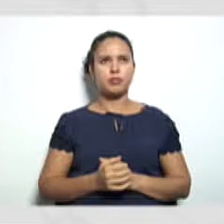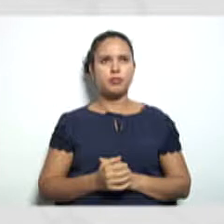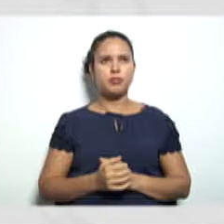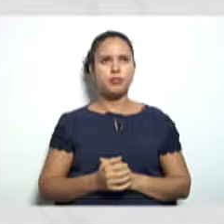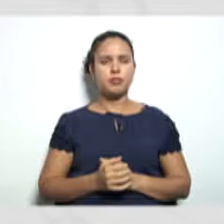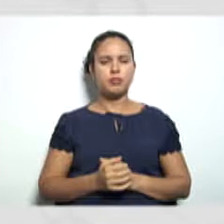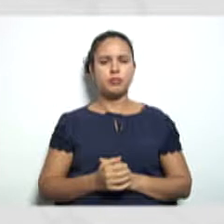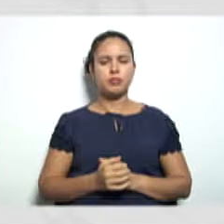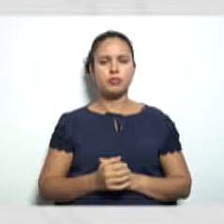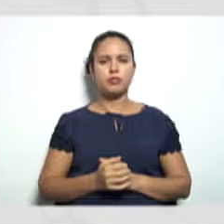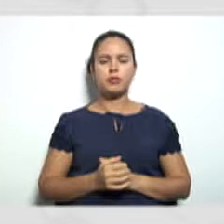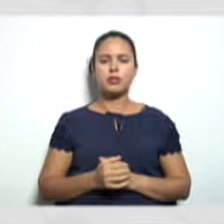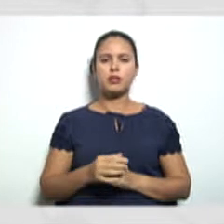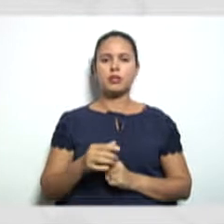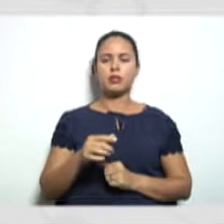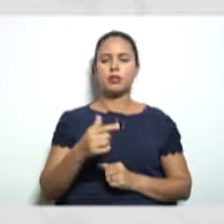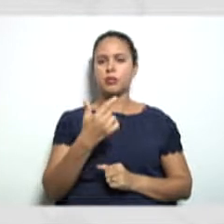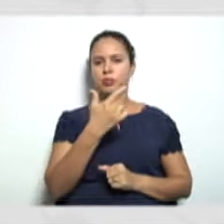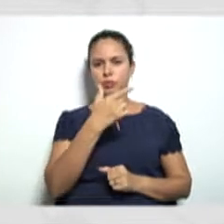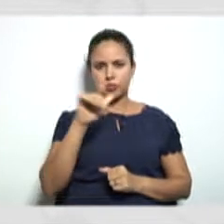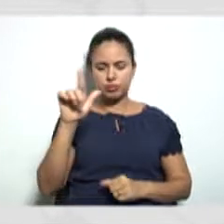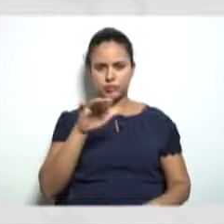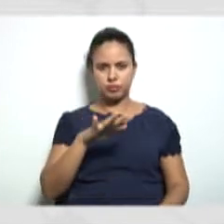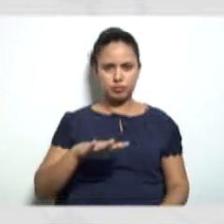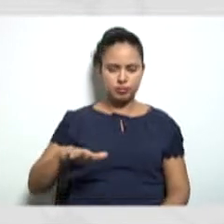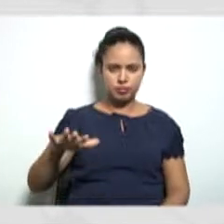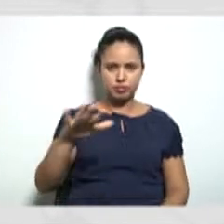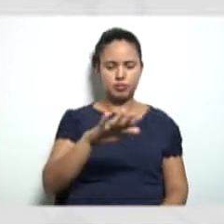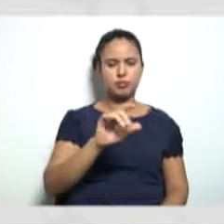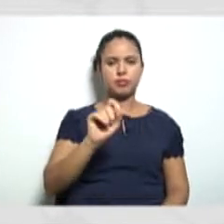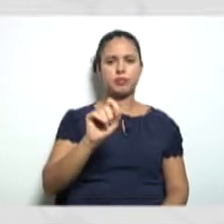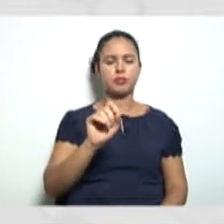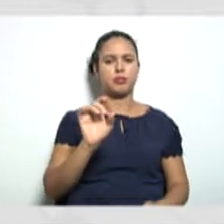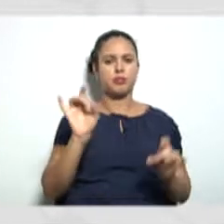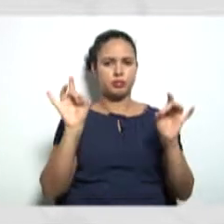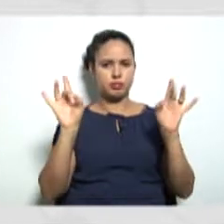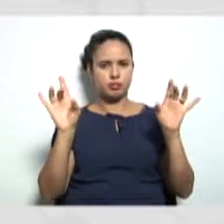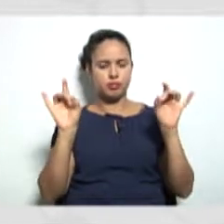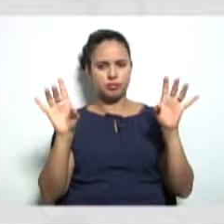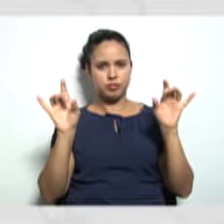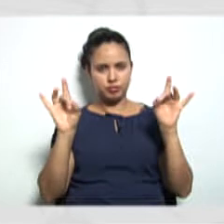Depois de falar um pouquinho sobre o ramo educacional, nós discutimos o ramo especial.